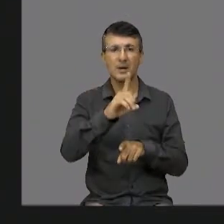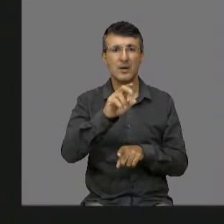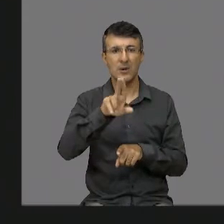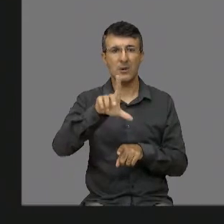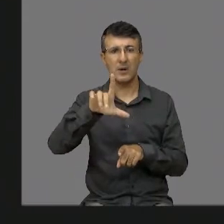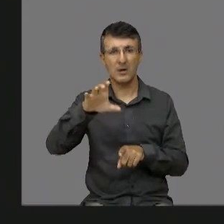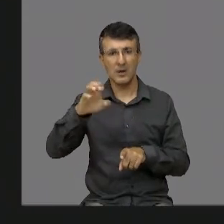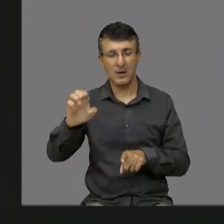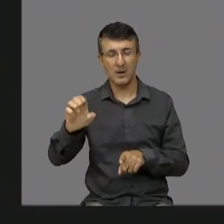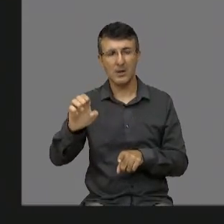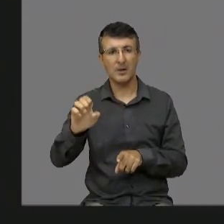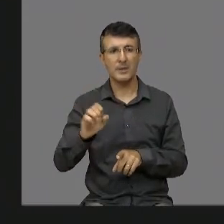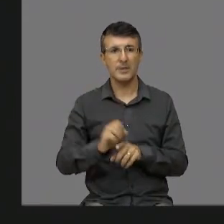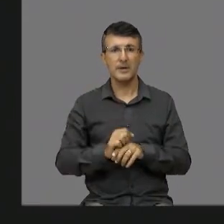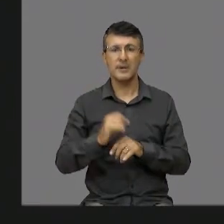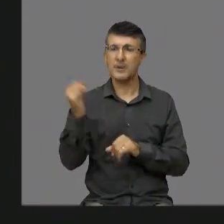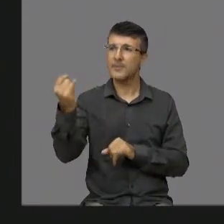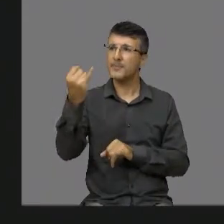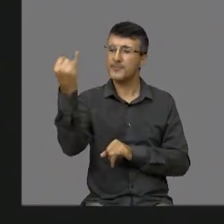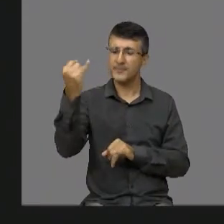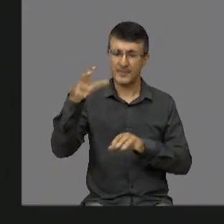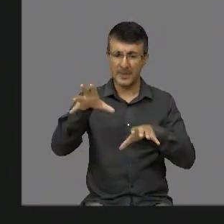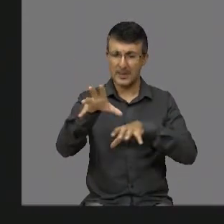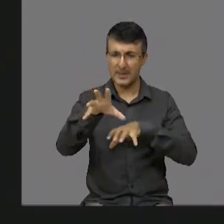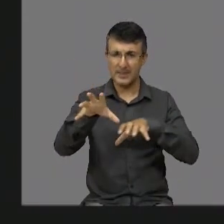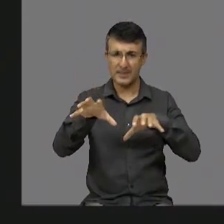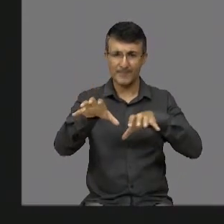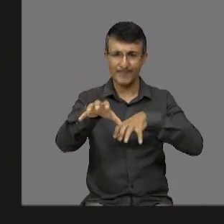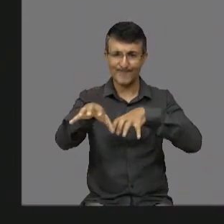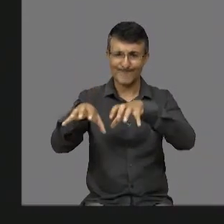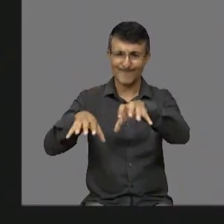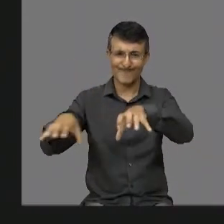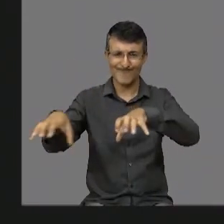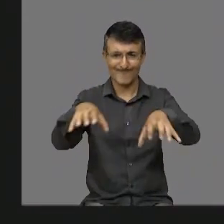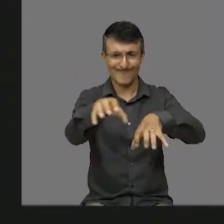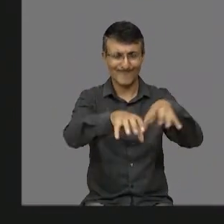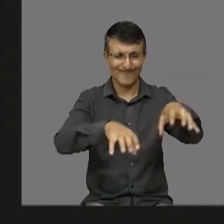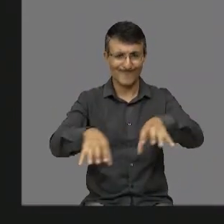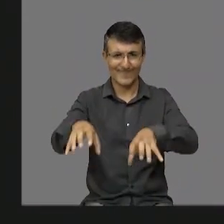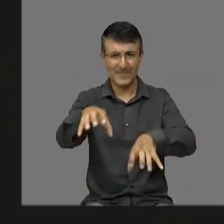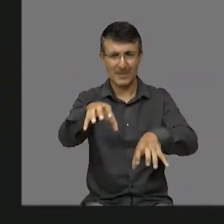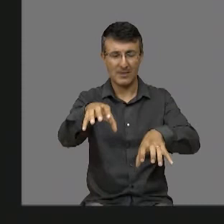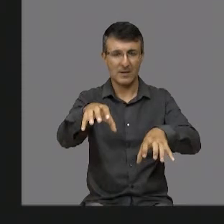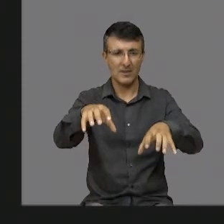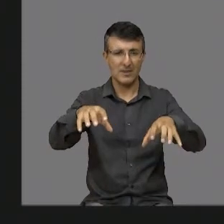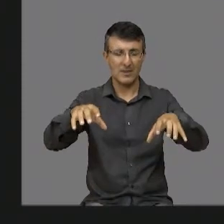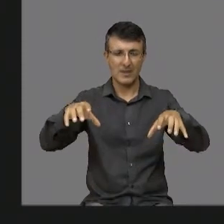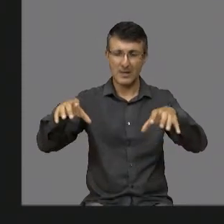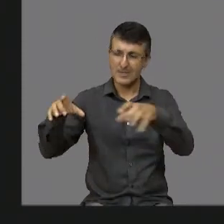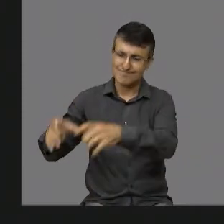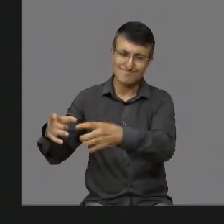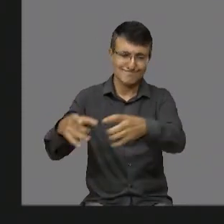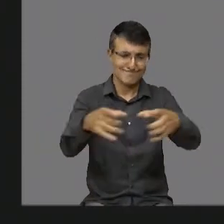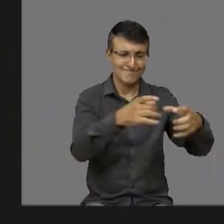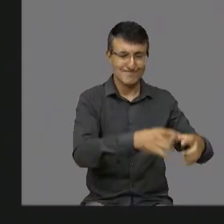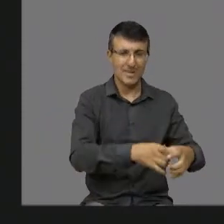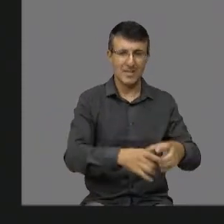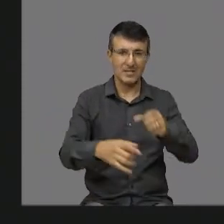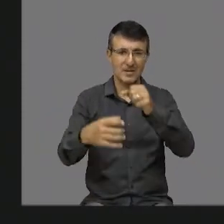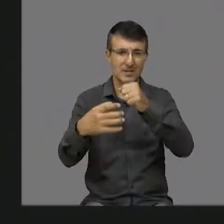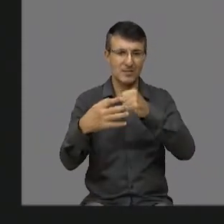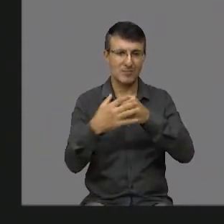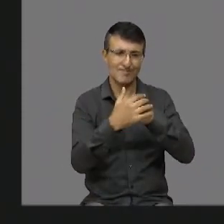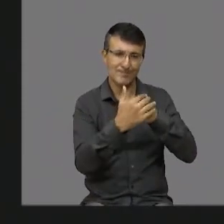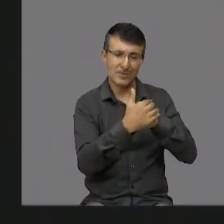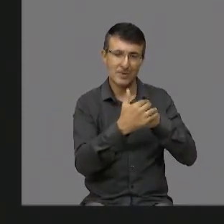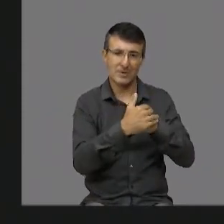de proteção, né? É o que a gente tem que... Não a partir de hoje, mas já vem vindo,